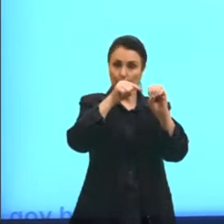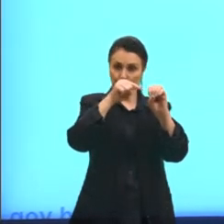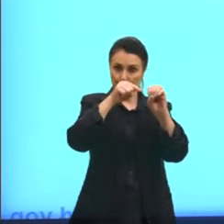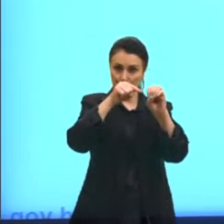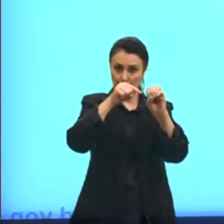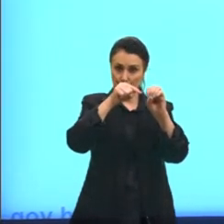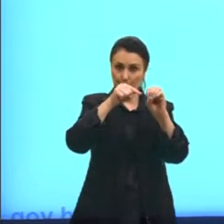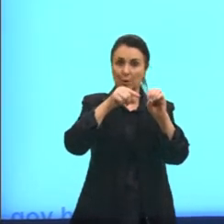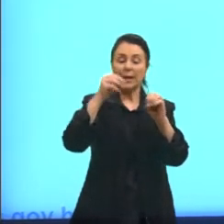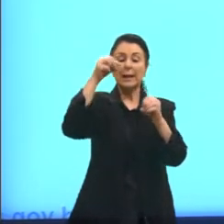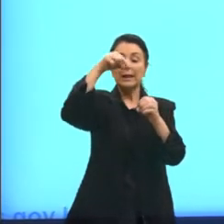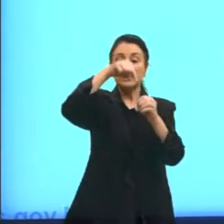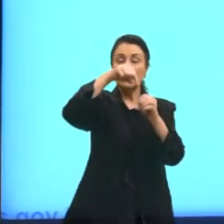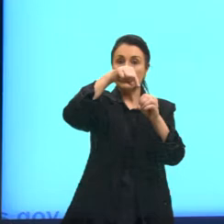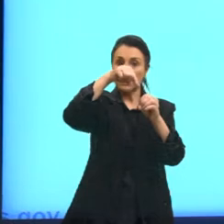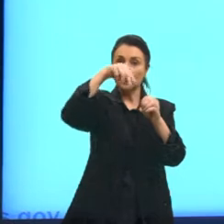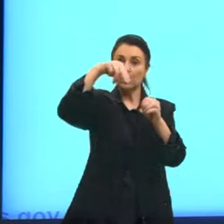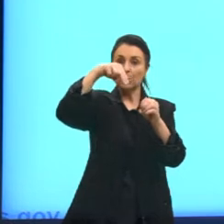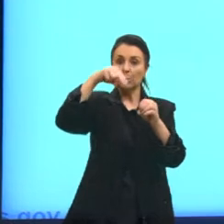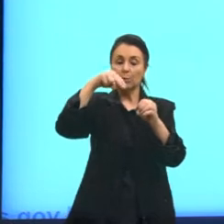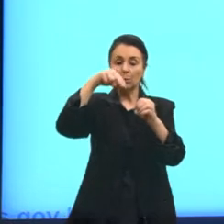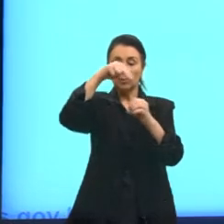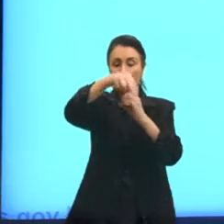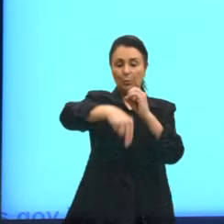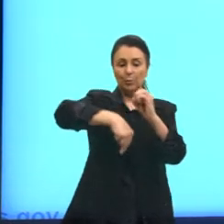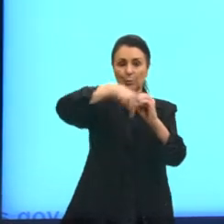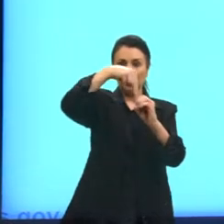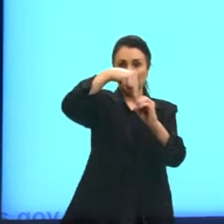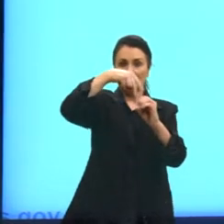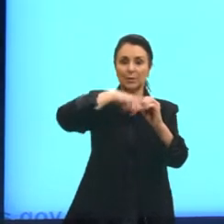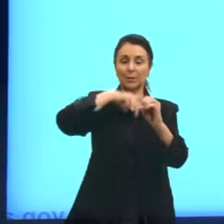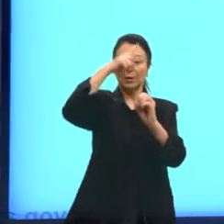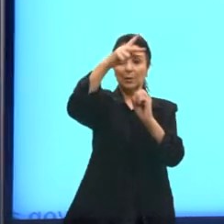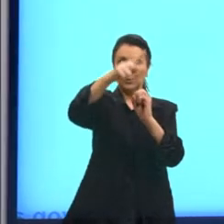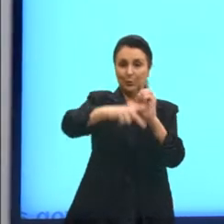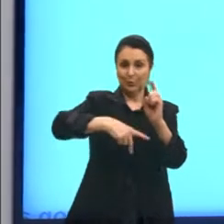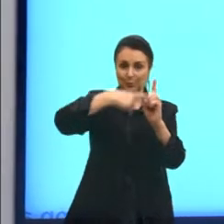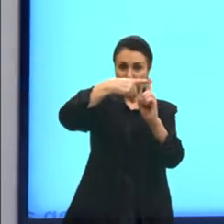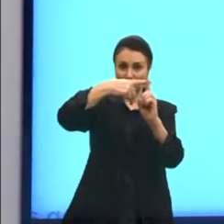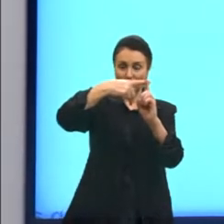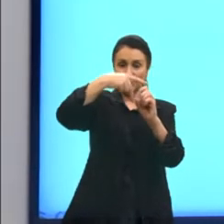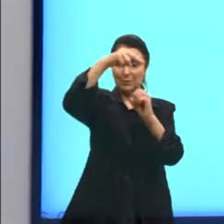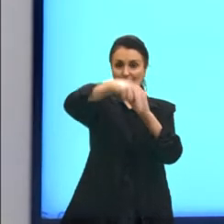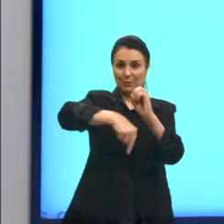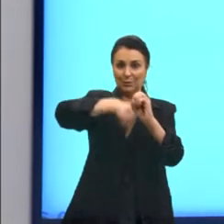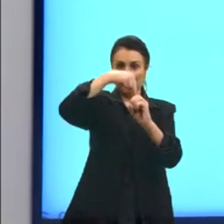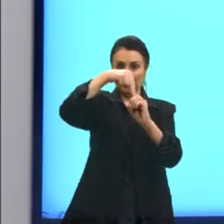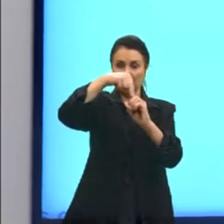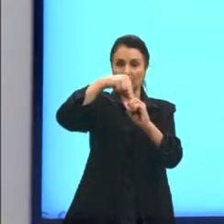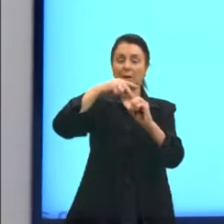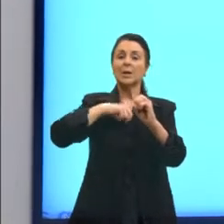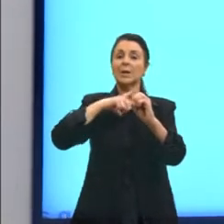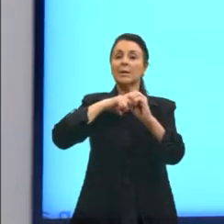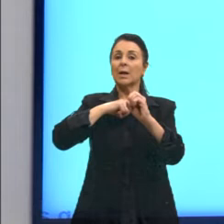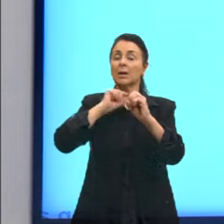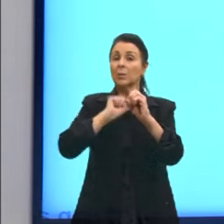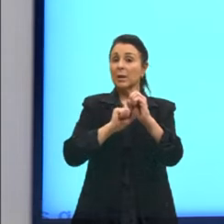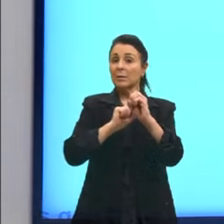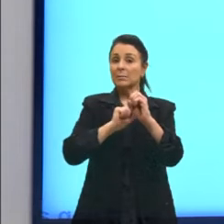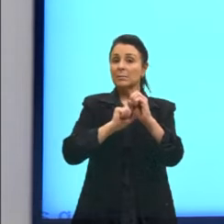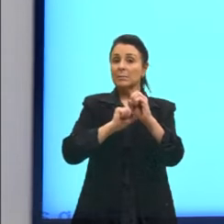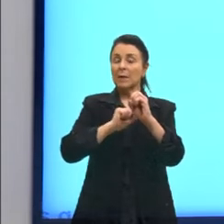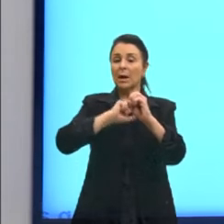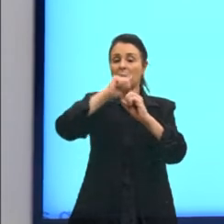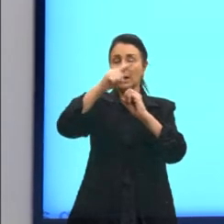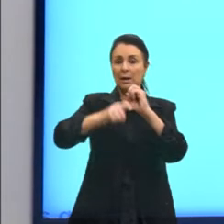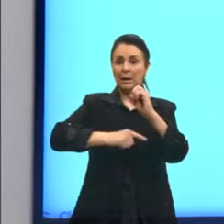dentro do núcleo eu tenho os prótons e os nêutrons e temos a eletrosfera que está os elétrons por que